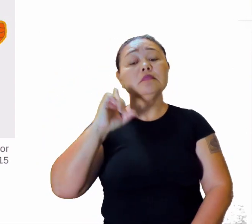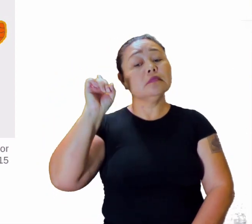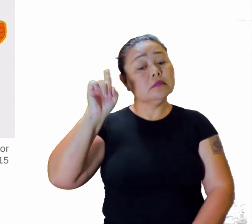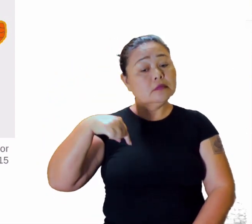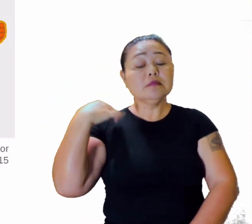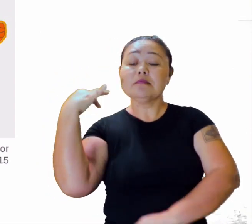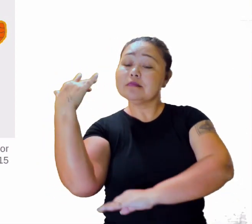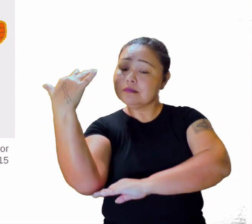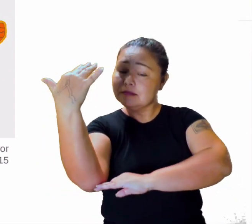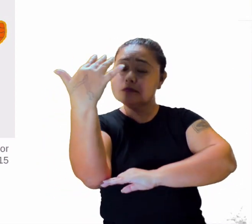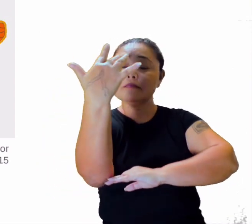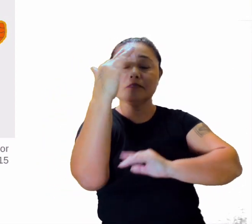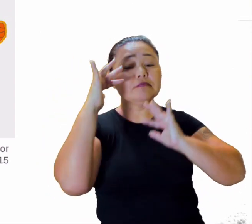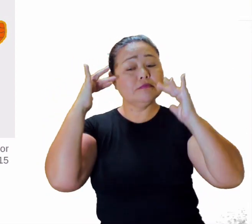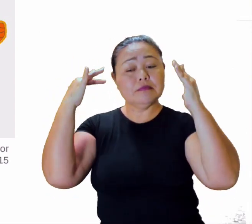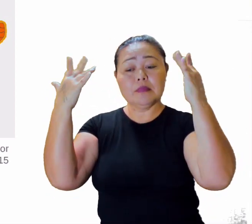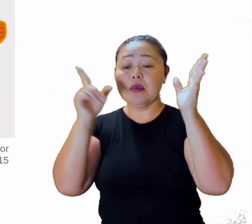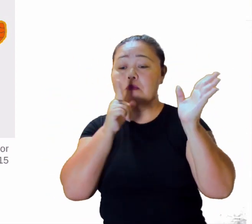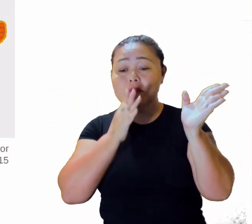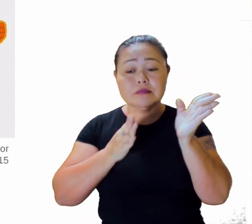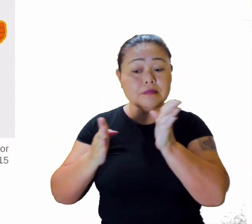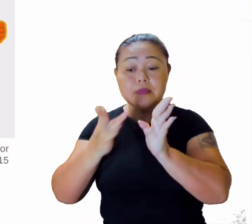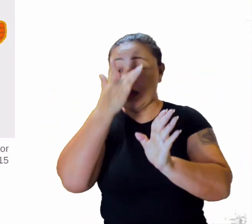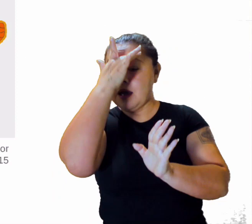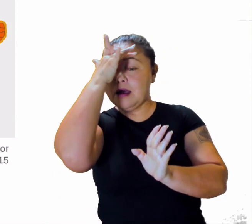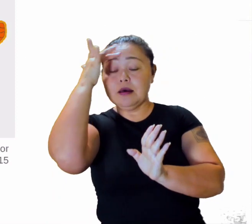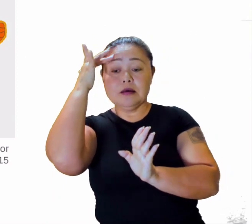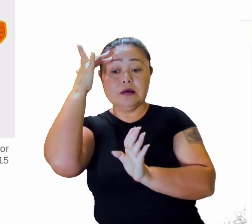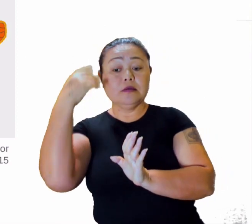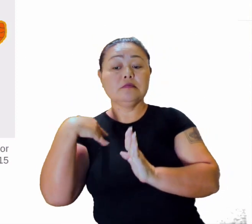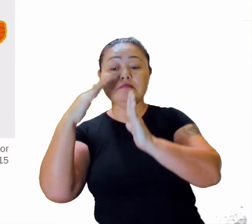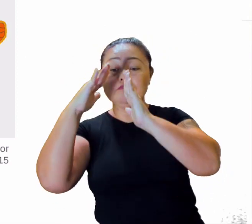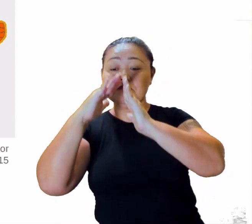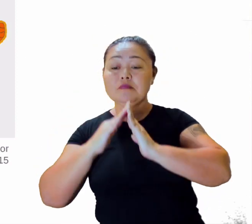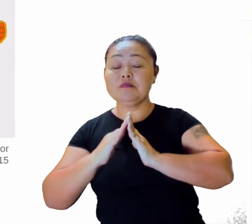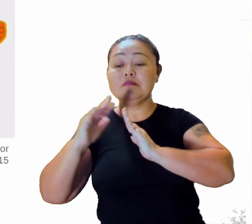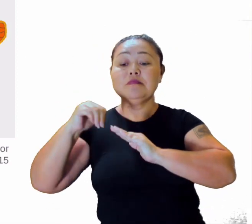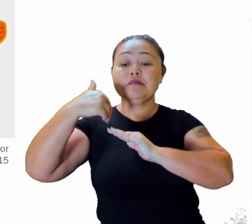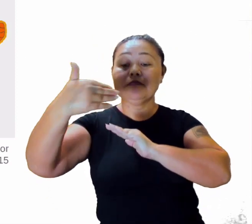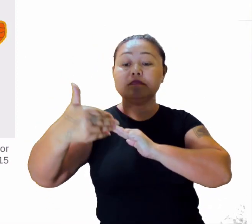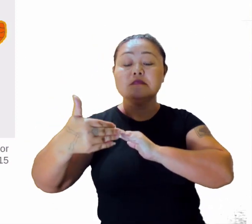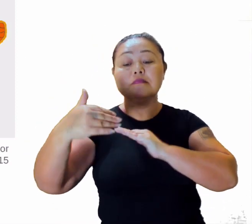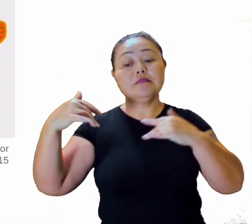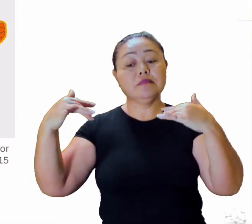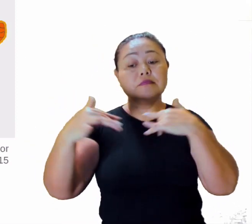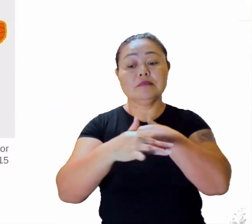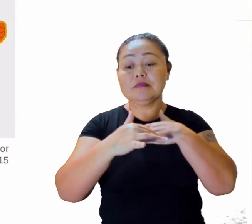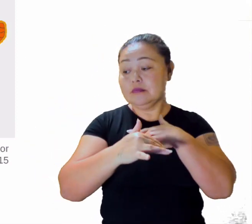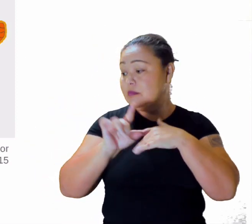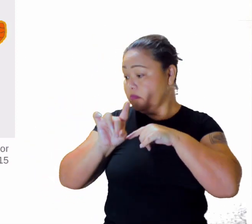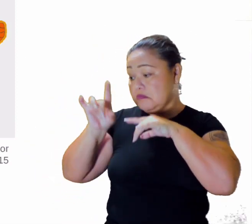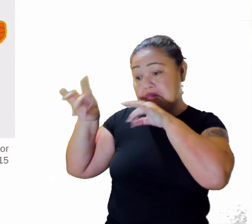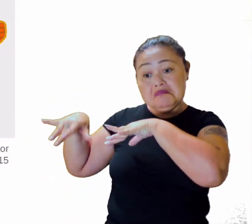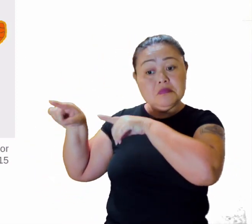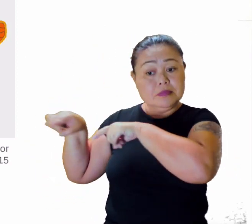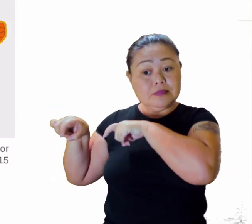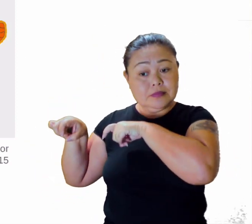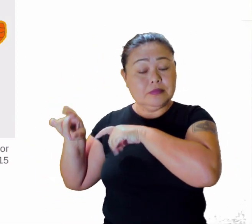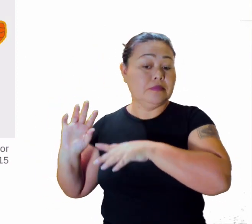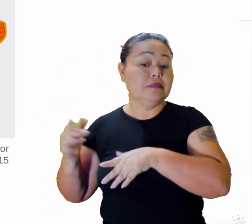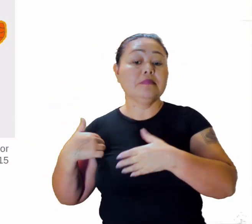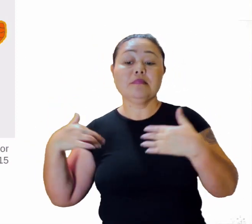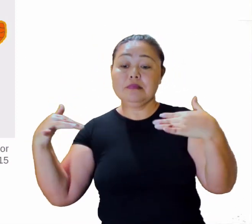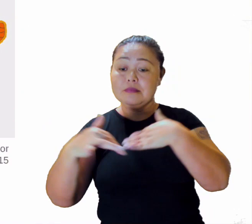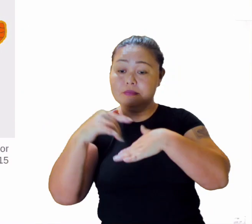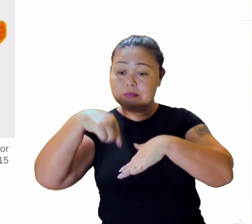Justamente, tem tanta floresta, tem rios, e essas pessoas estão vivendo hoje mais nas áreas urbanas do que nas áreas rurais. Beleza.